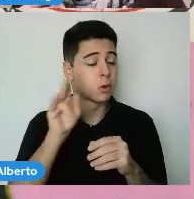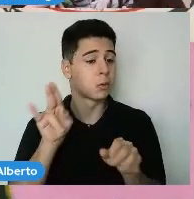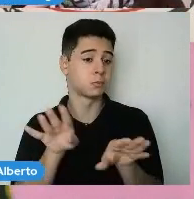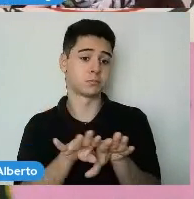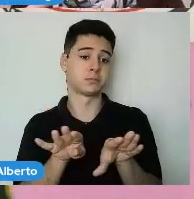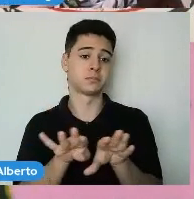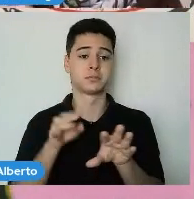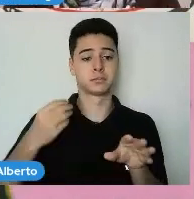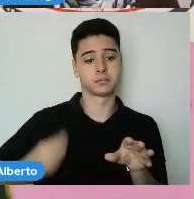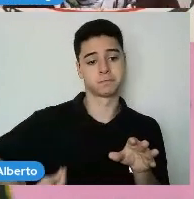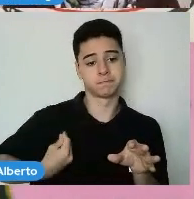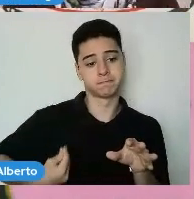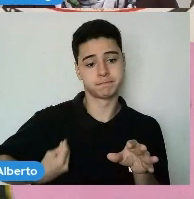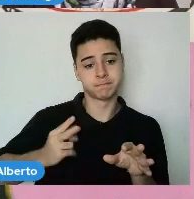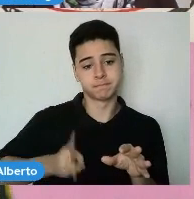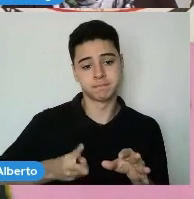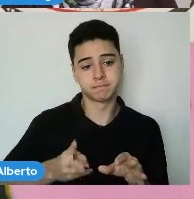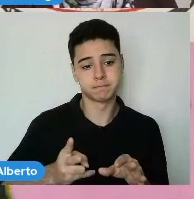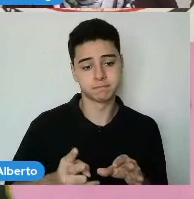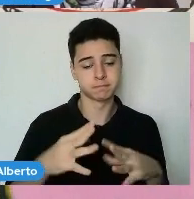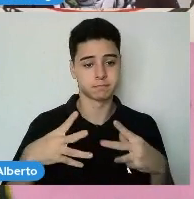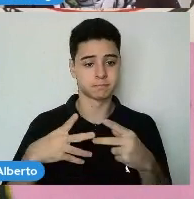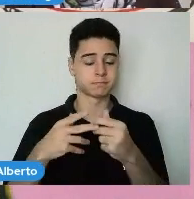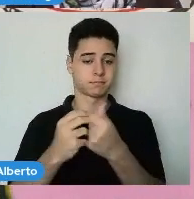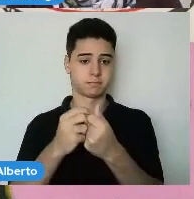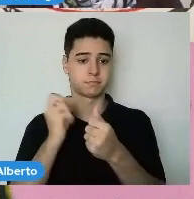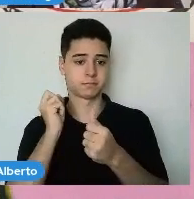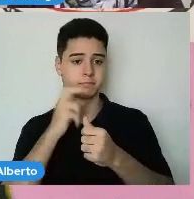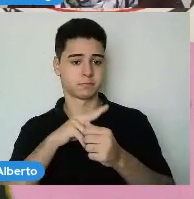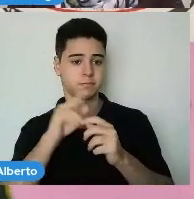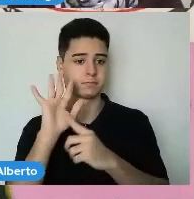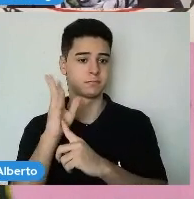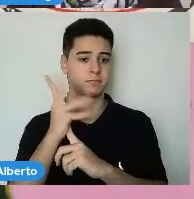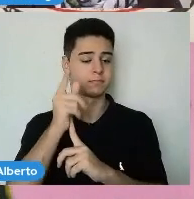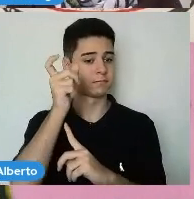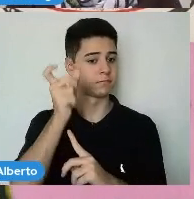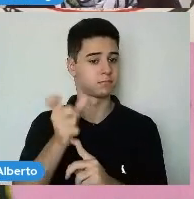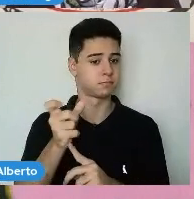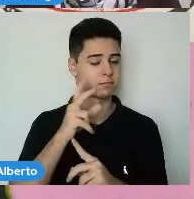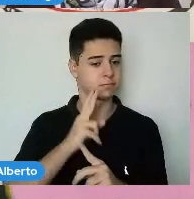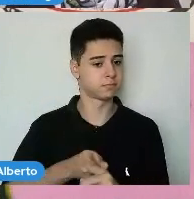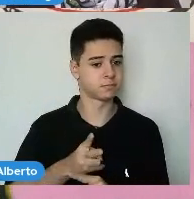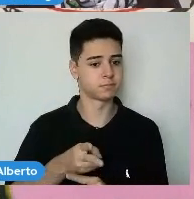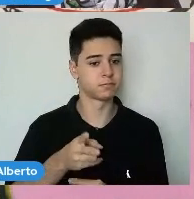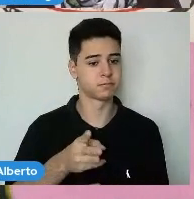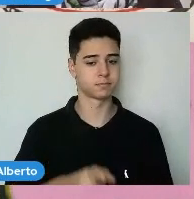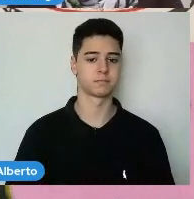como participante ativo da proposta que o artista está levando ali.